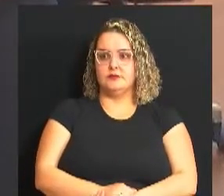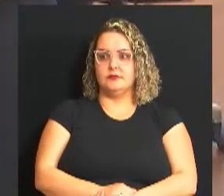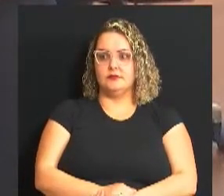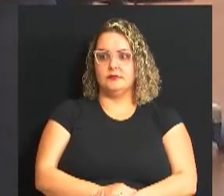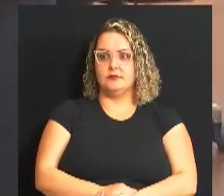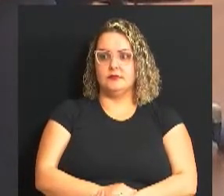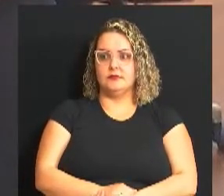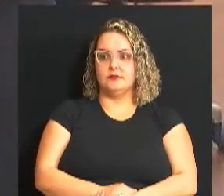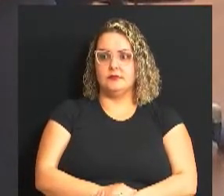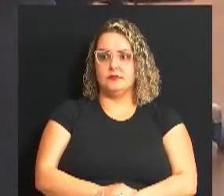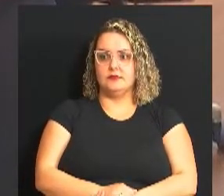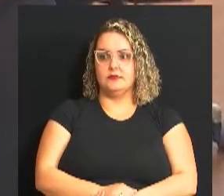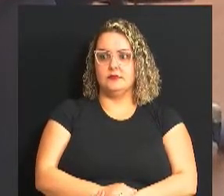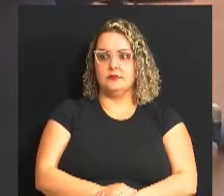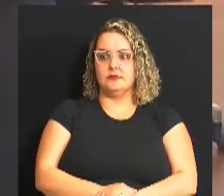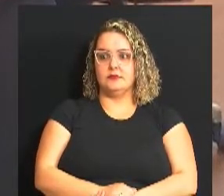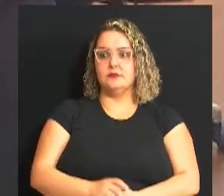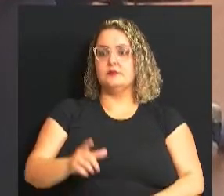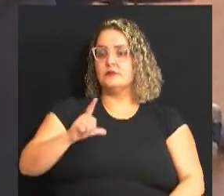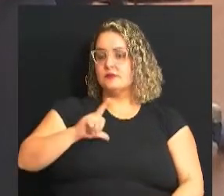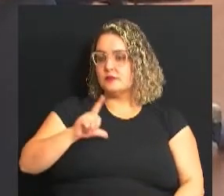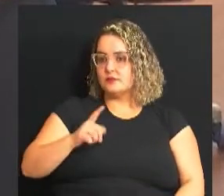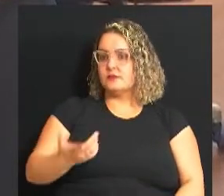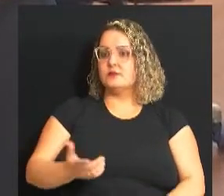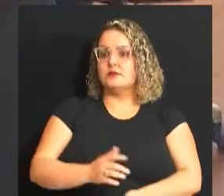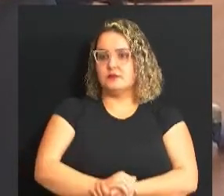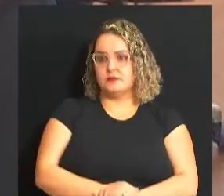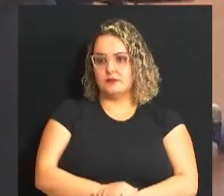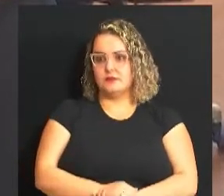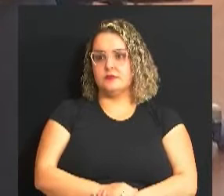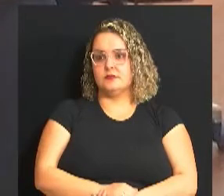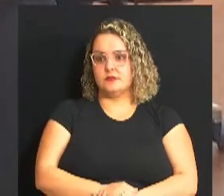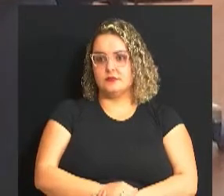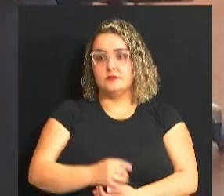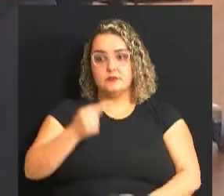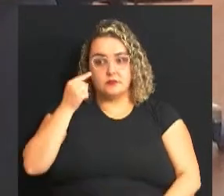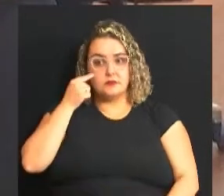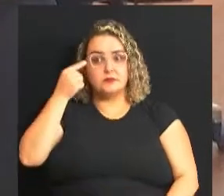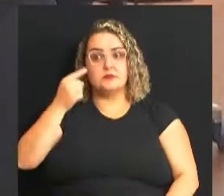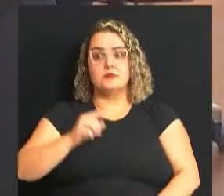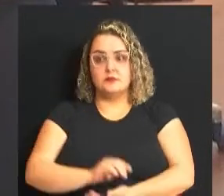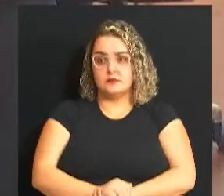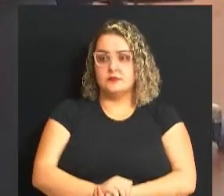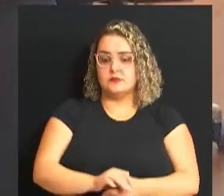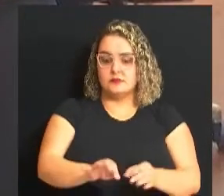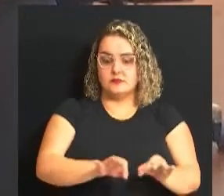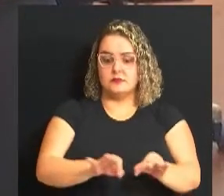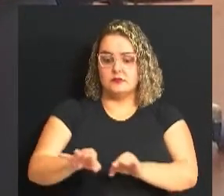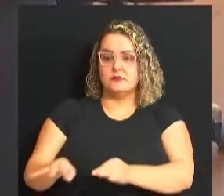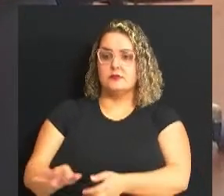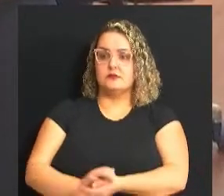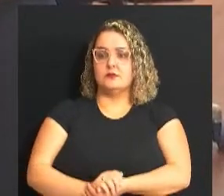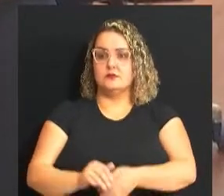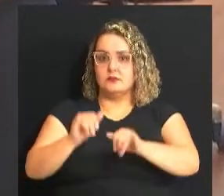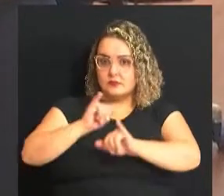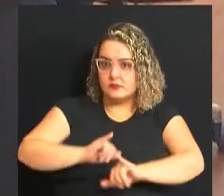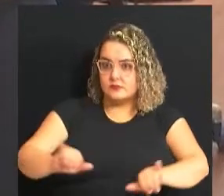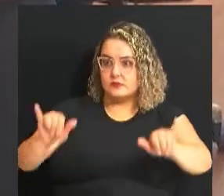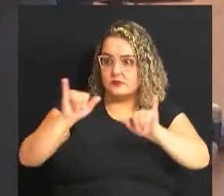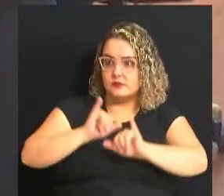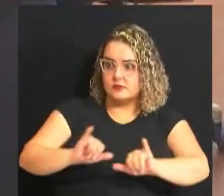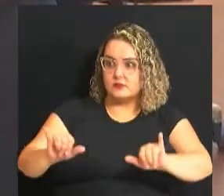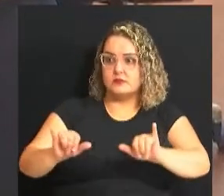E aí, existe algum... Foi pensado em algum programa para poder dar publicidade a